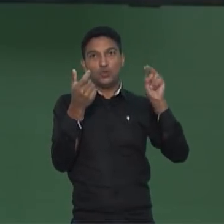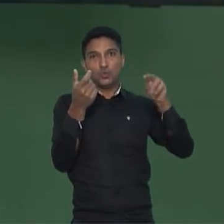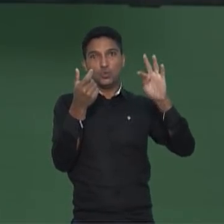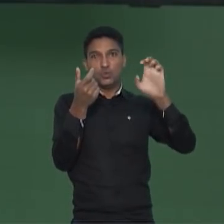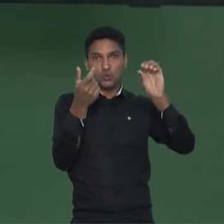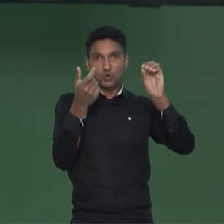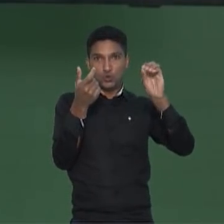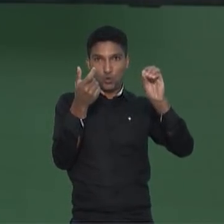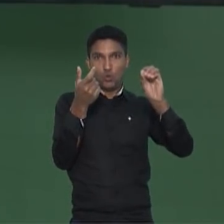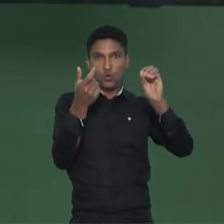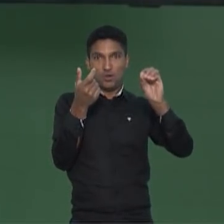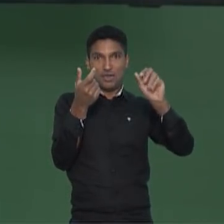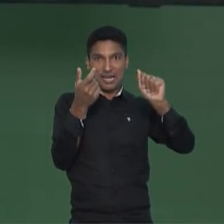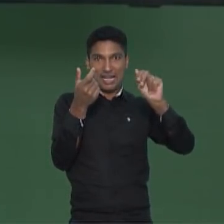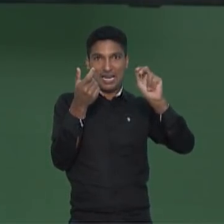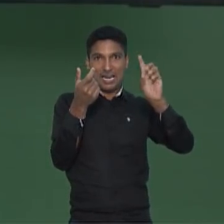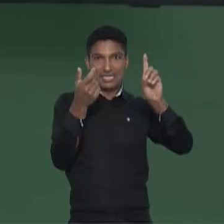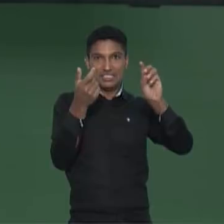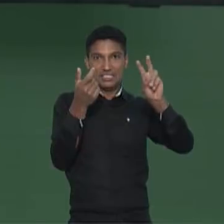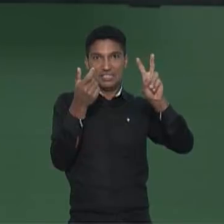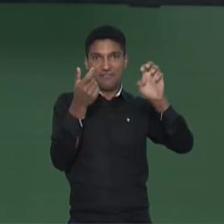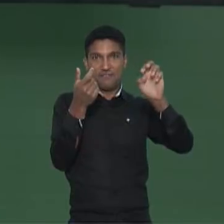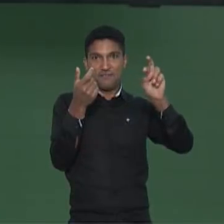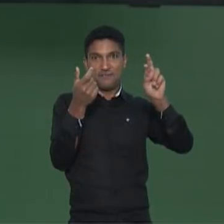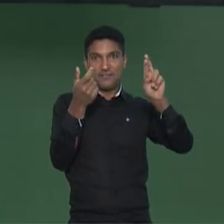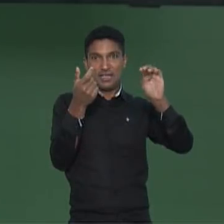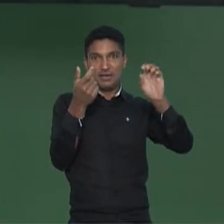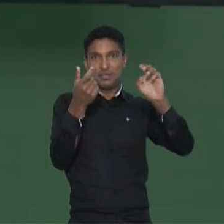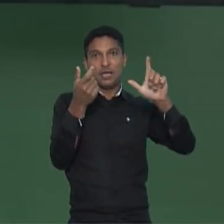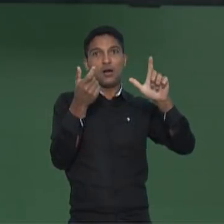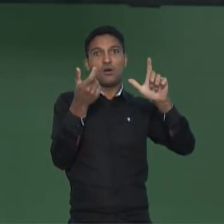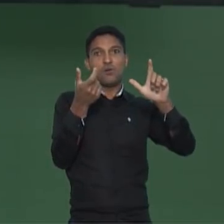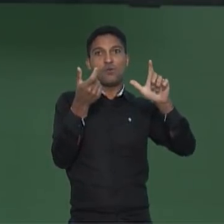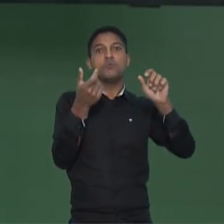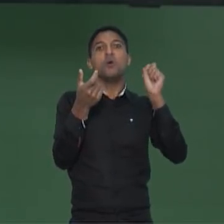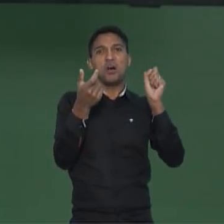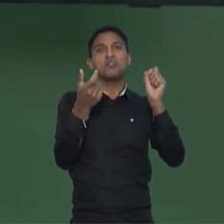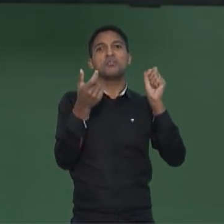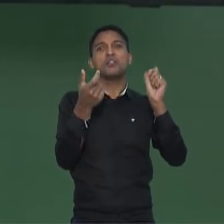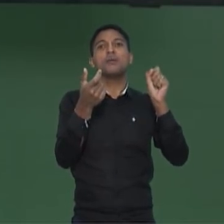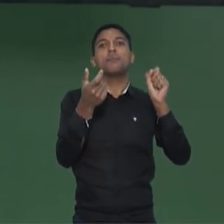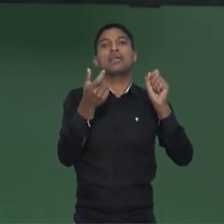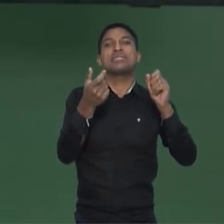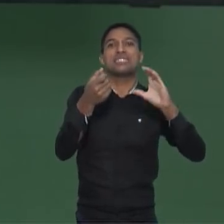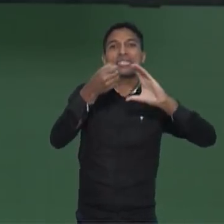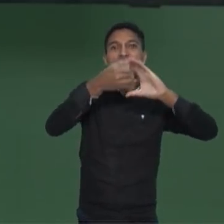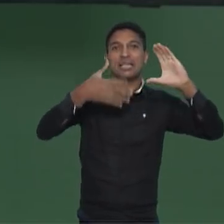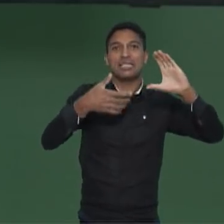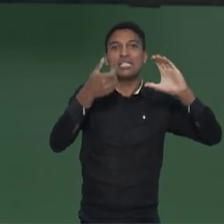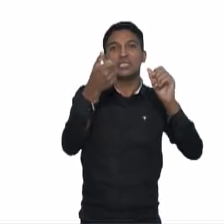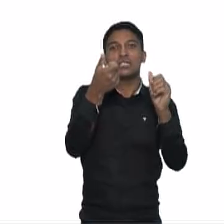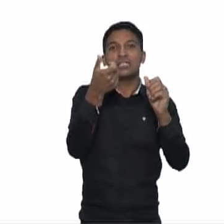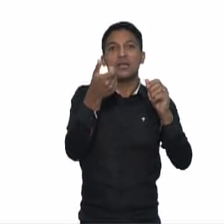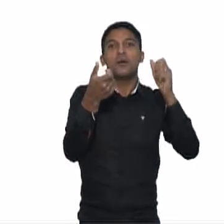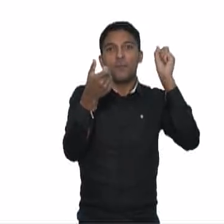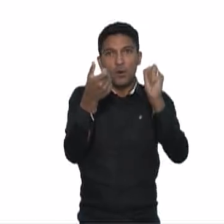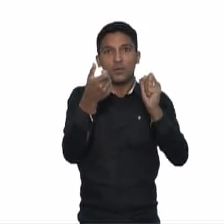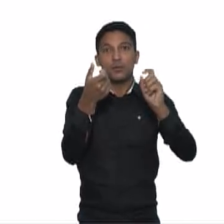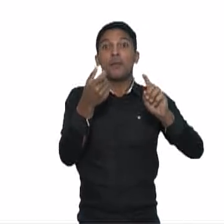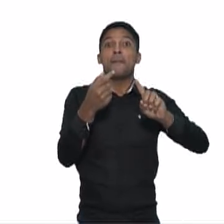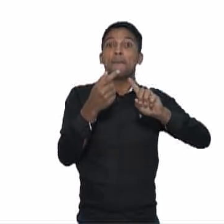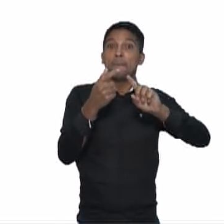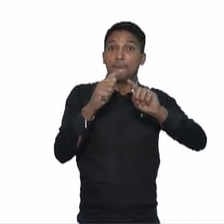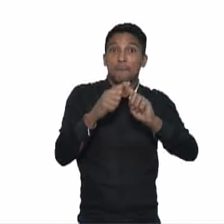característica? Pode também. Ele não exige isso, ele não exige um complemento, pode vir. Já o verbo transitivo,